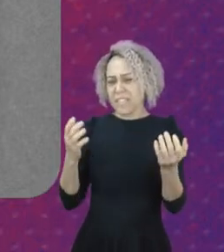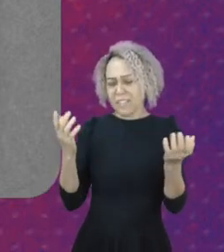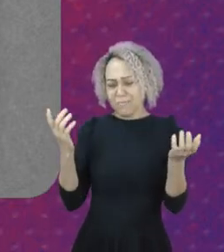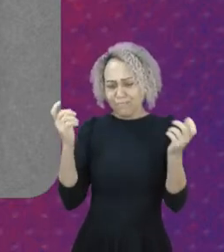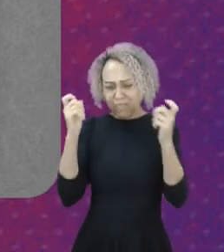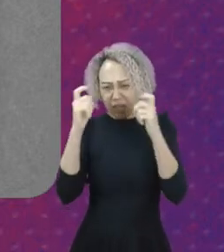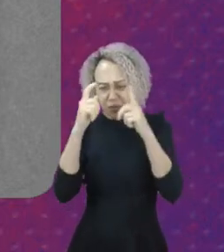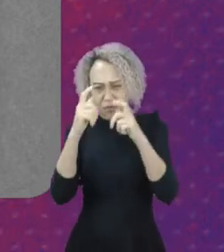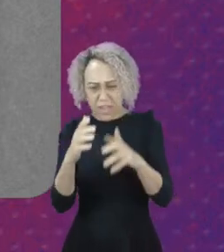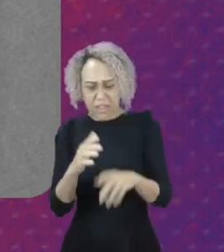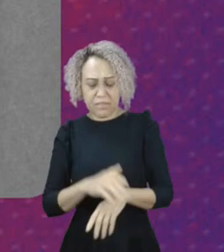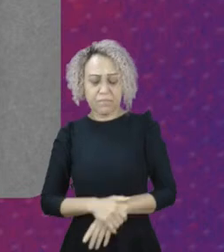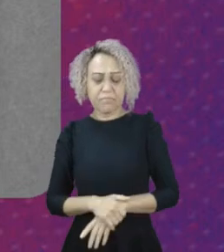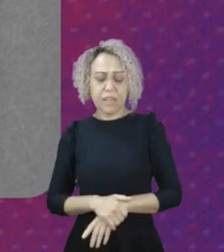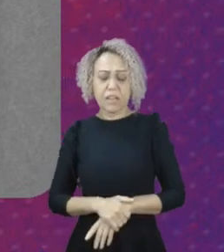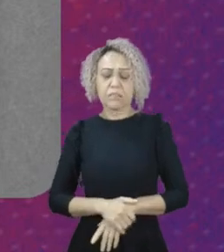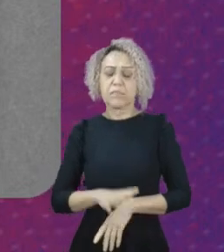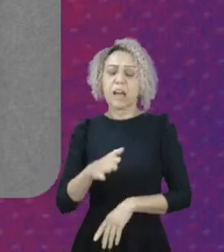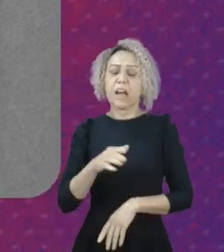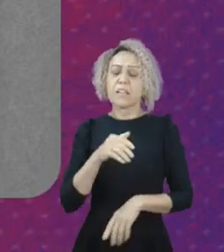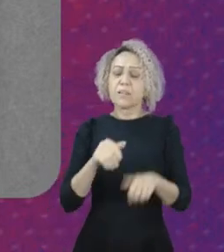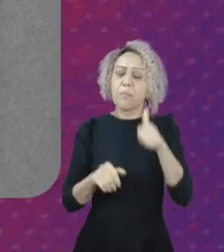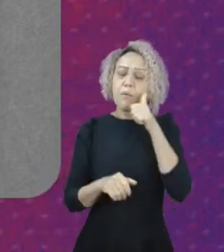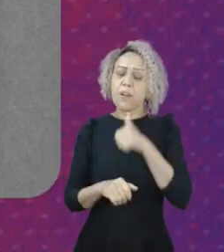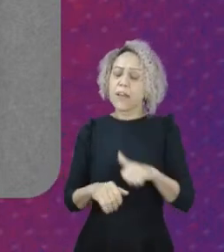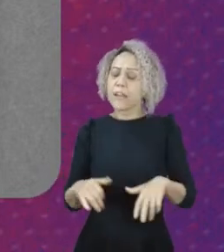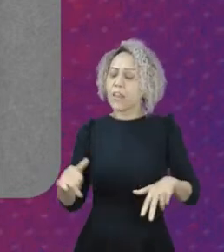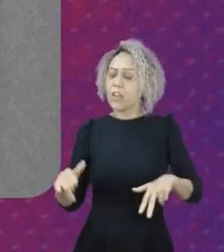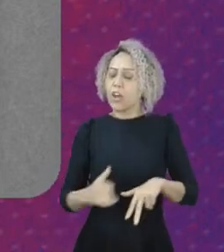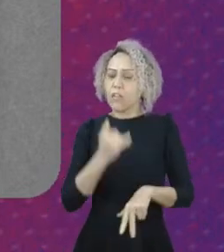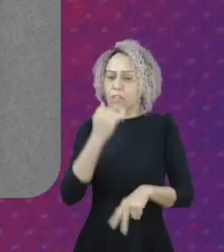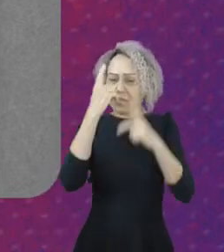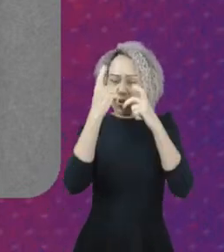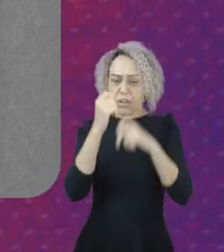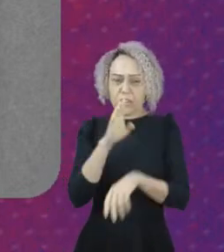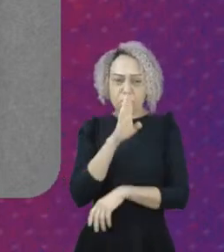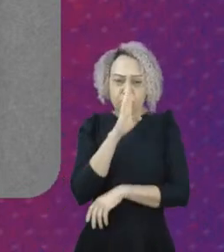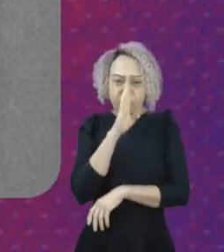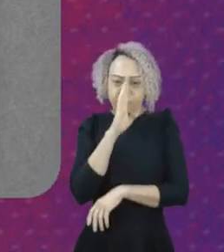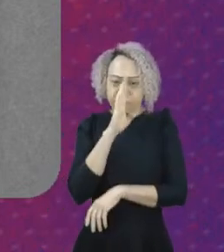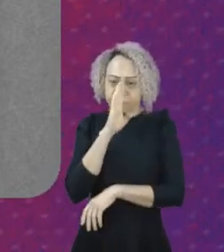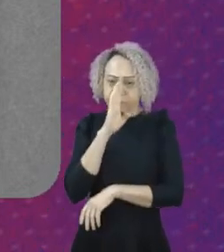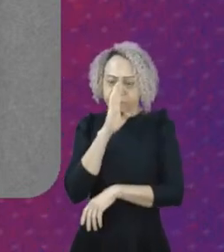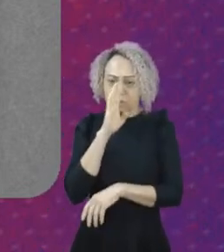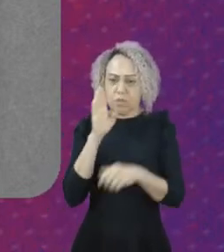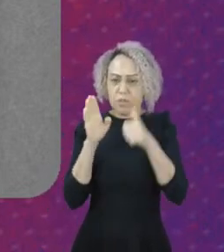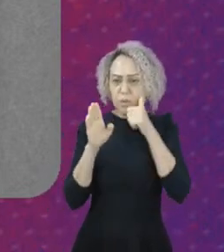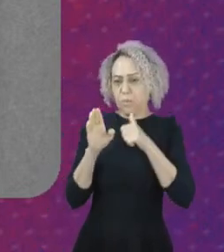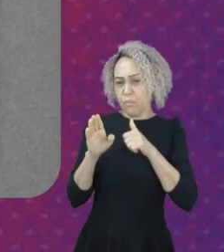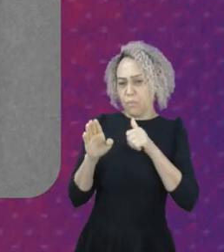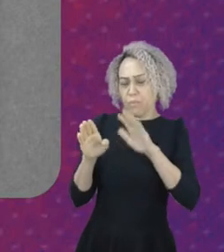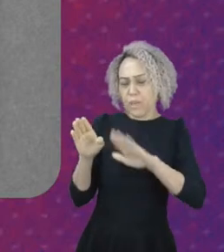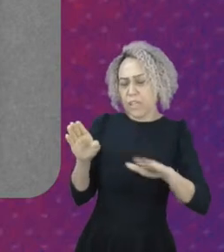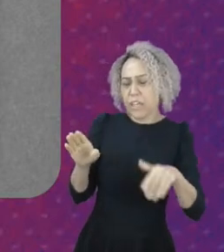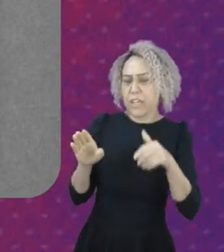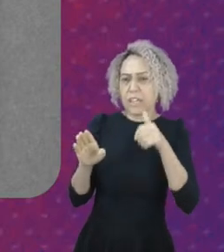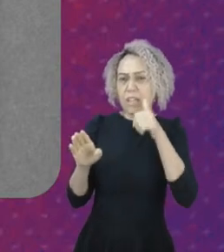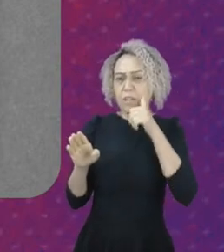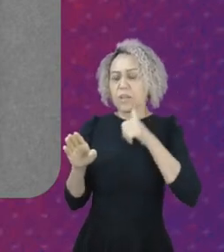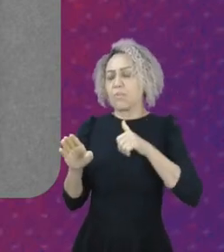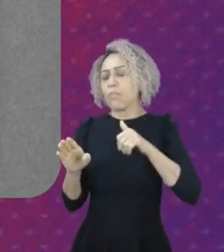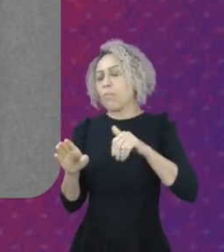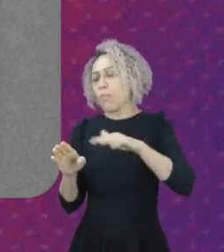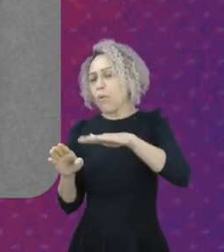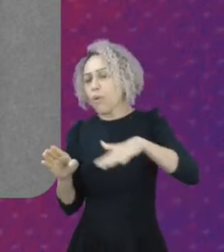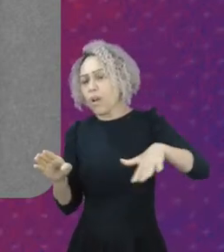aprende, é um silêncio que é um aprendizado, historicamente, de meninas e mulheres, para que a gente possa guardar os nossos segredos, que a gente